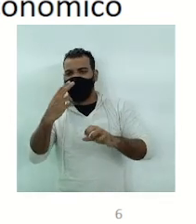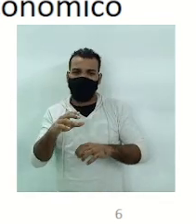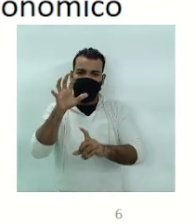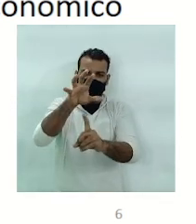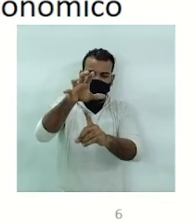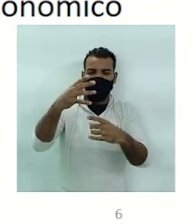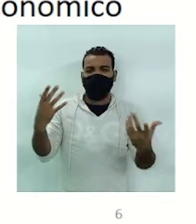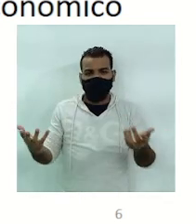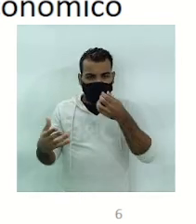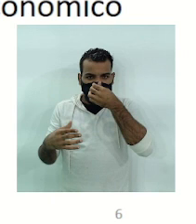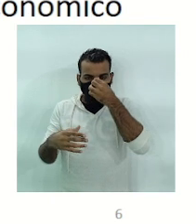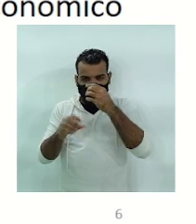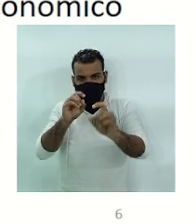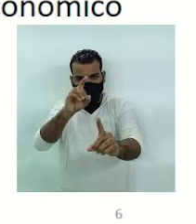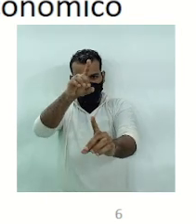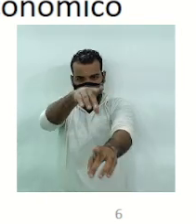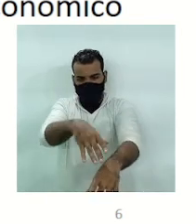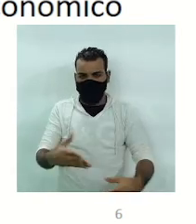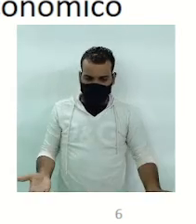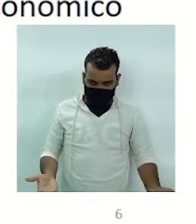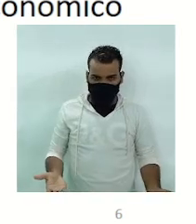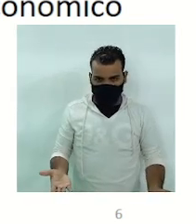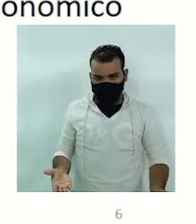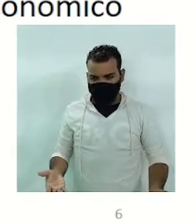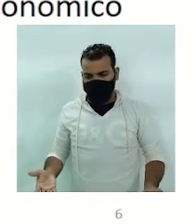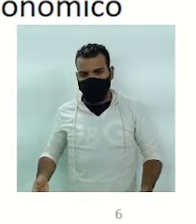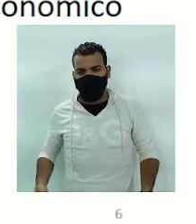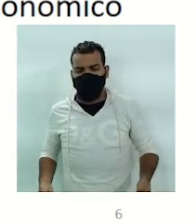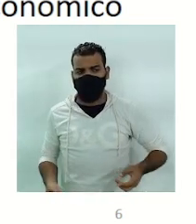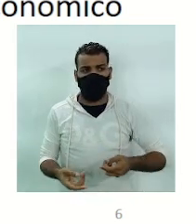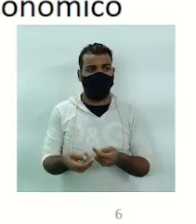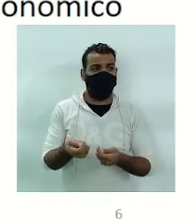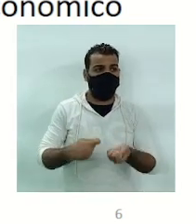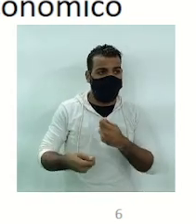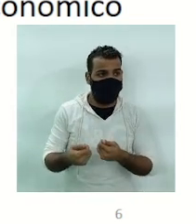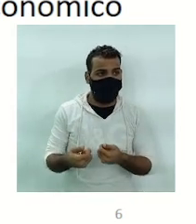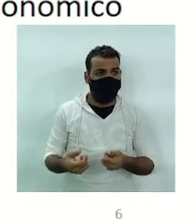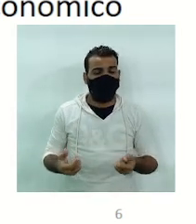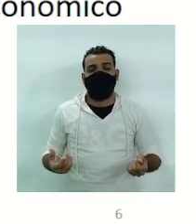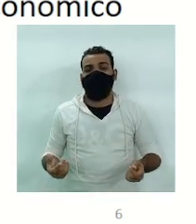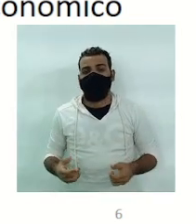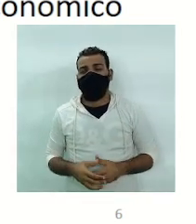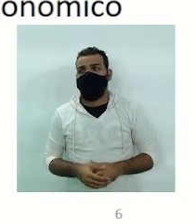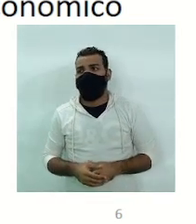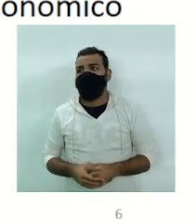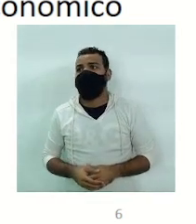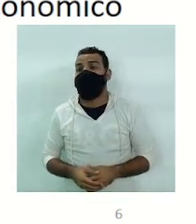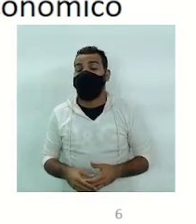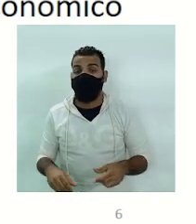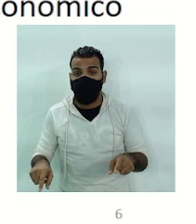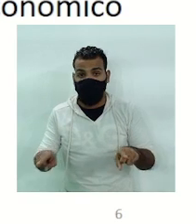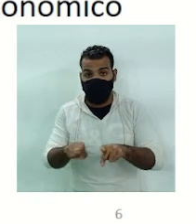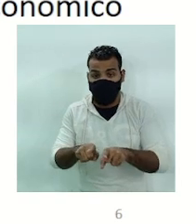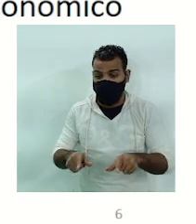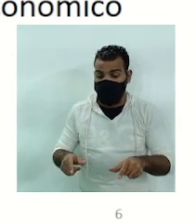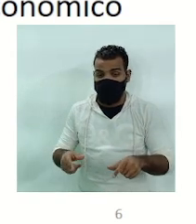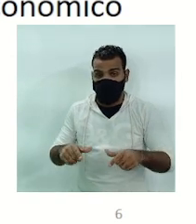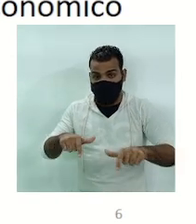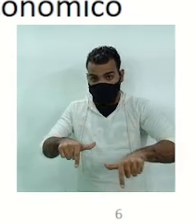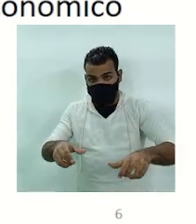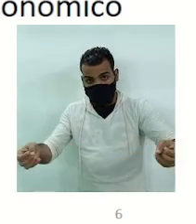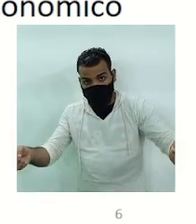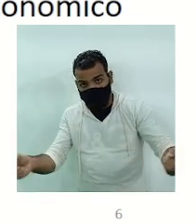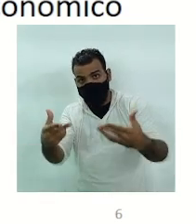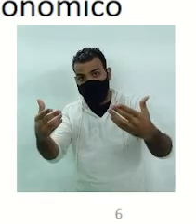padrões socioeconômicos modernos e a nova dimensão do trabalho